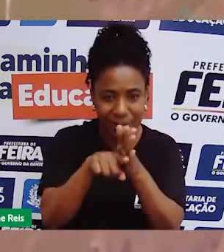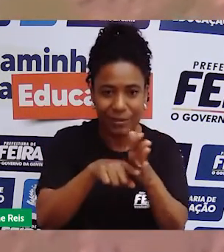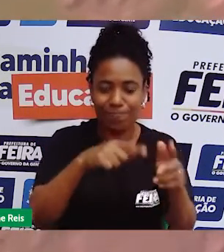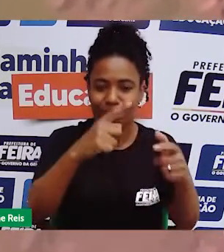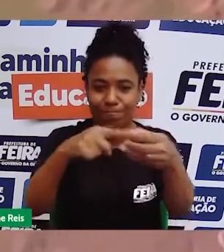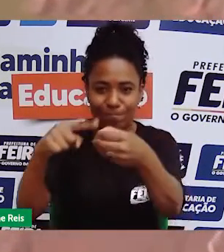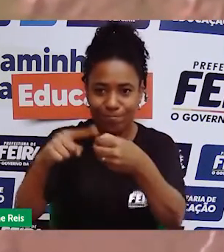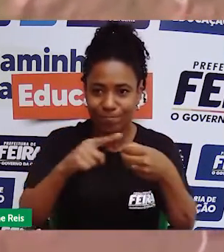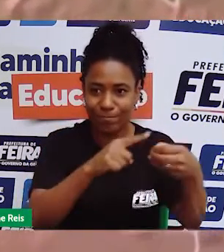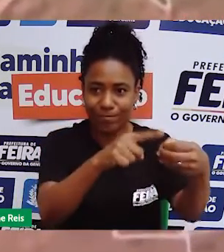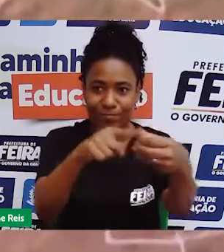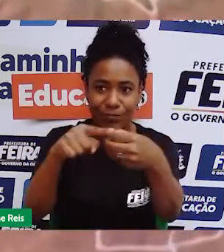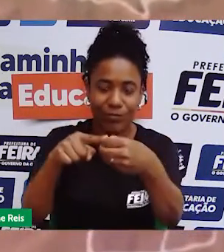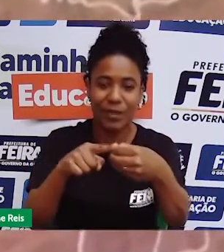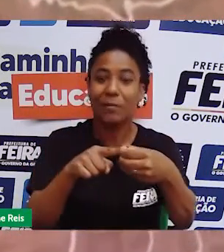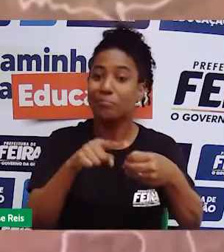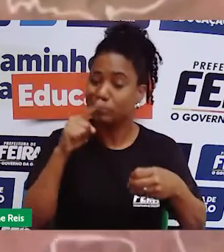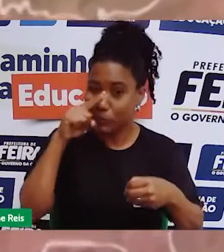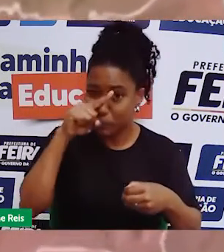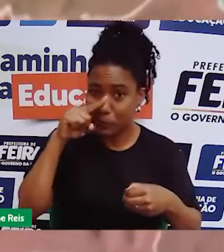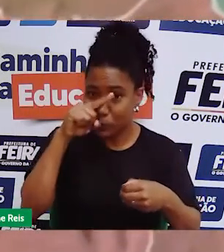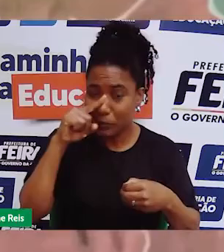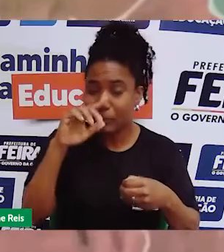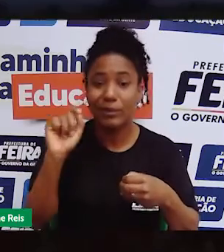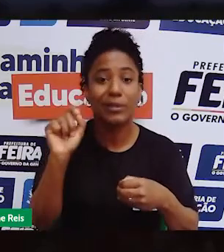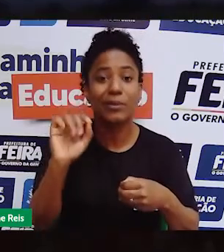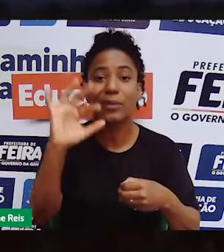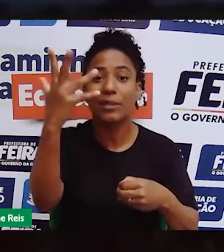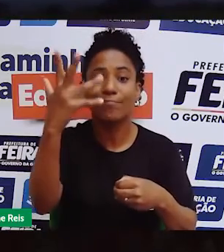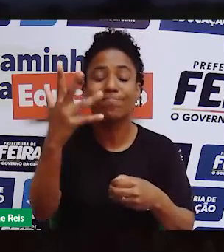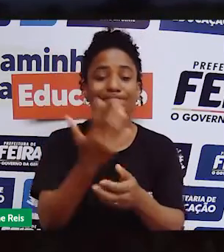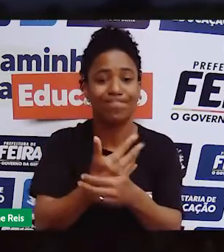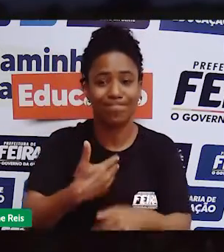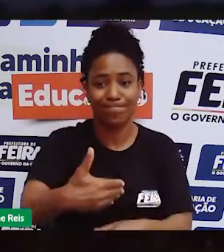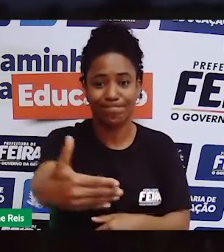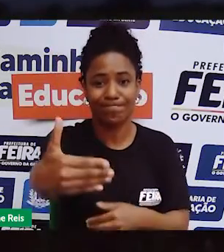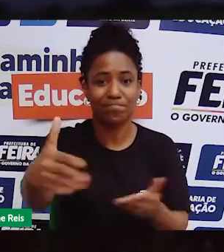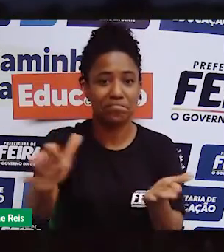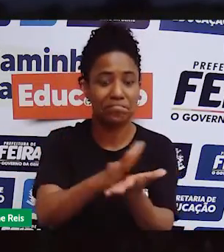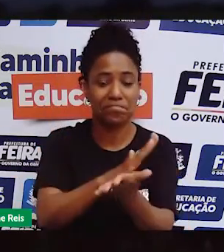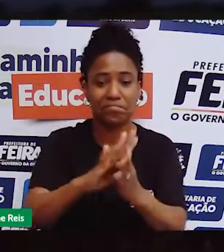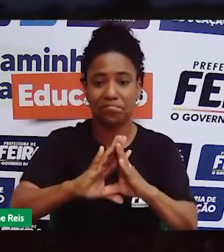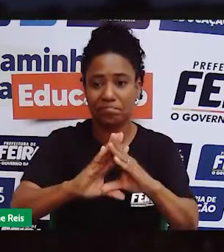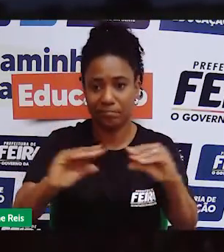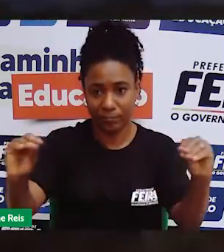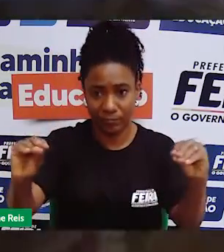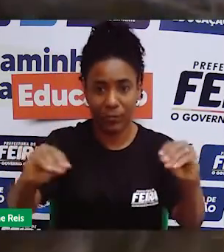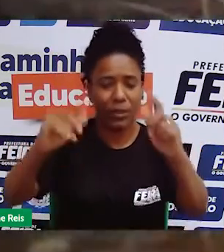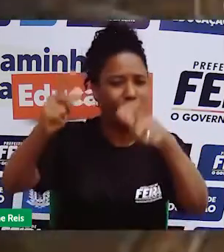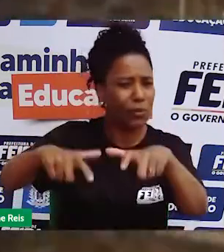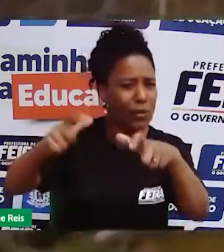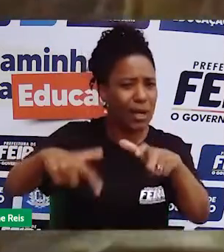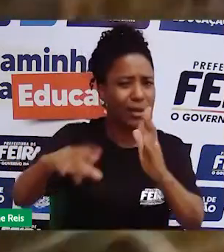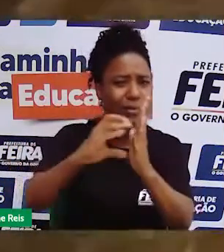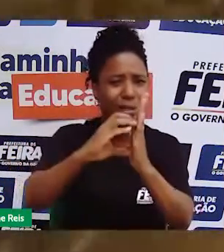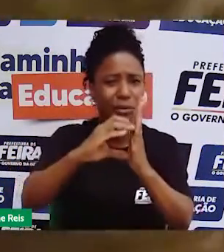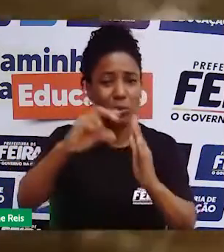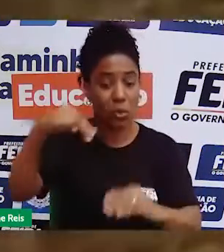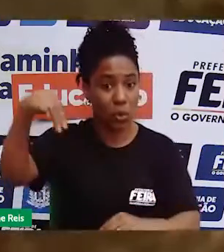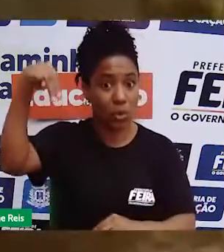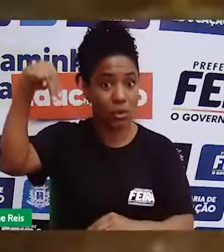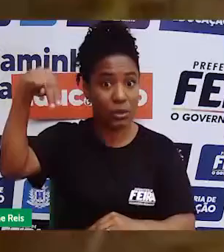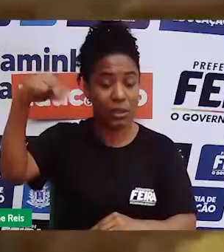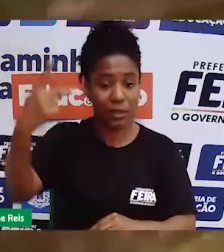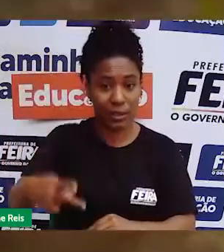baiano no mapa de risco de desertificação no Brasil. Áreas como esta, no centro-norte da Bahia, estariam sendo